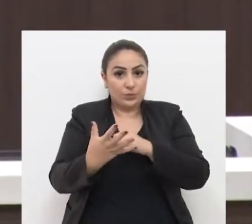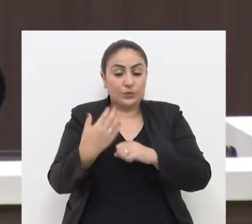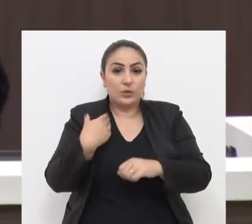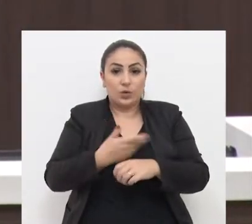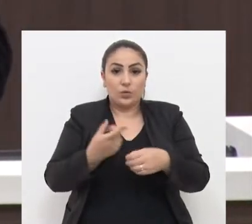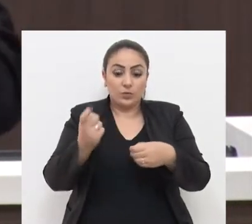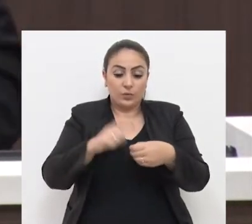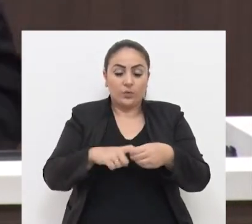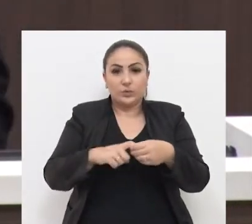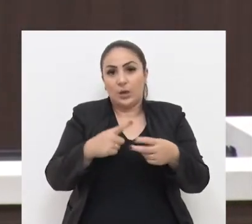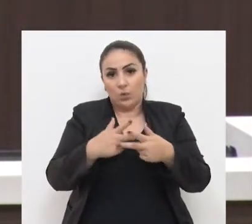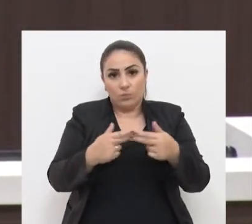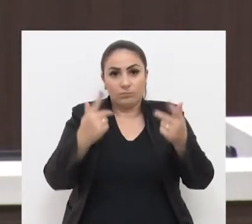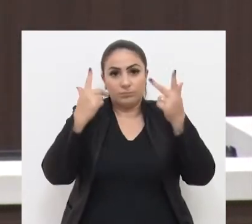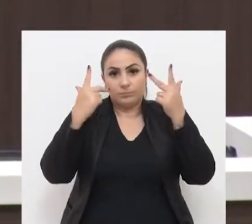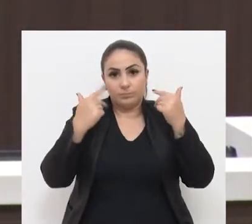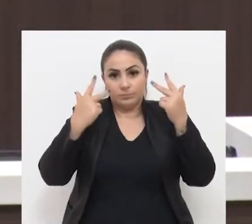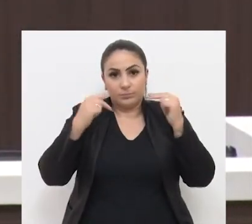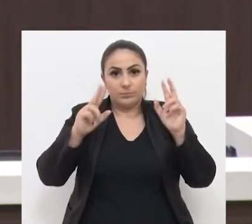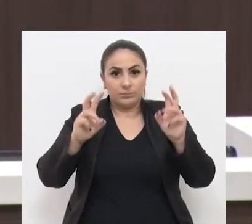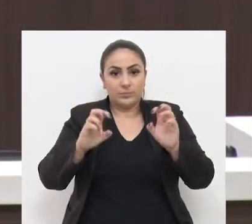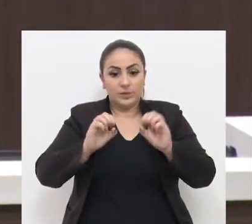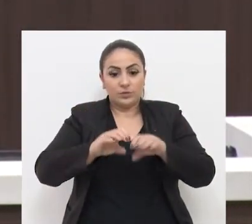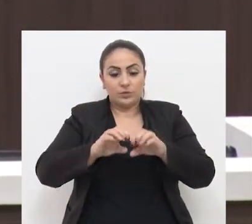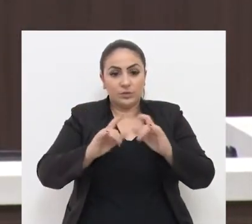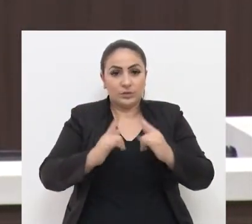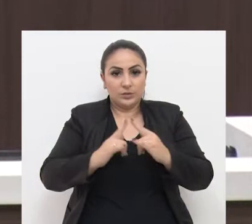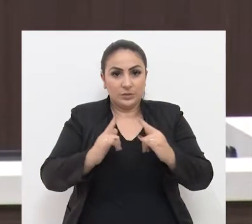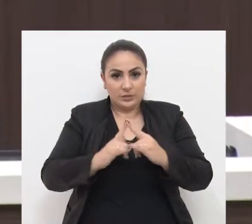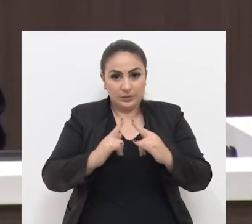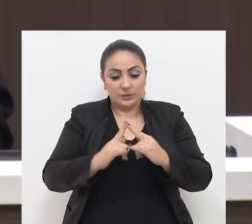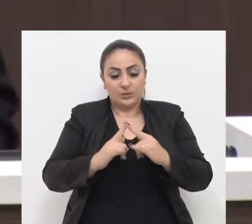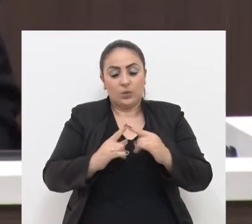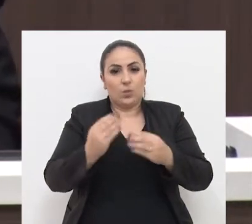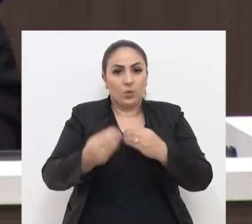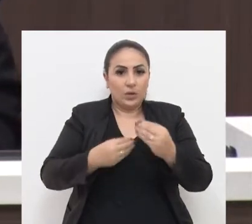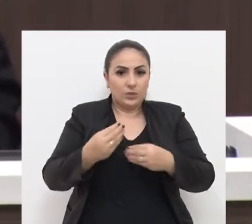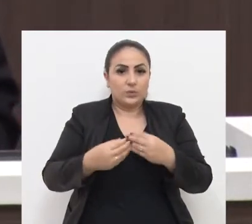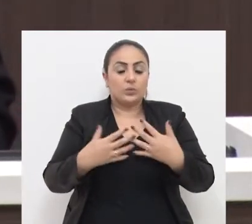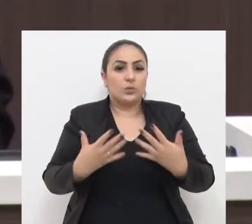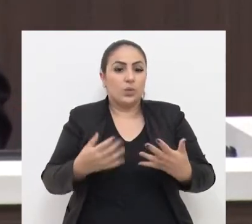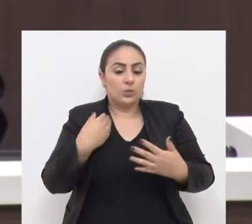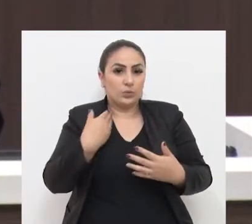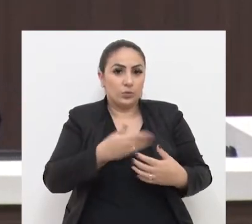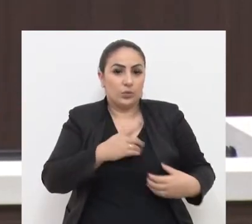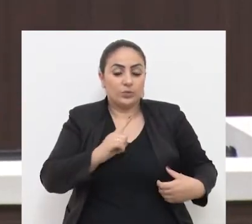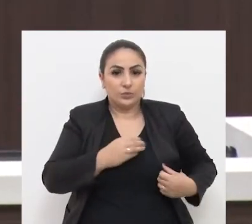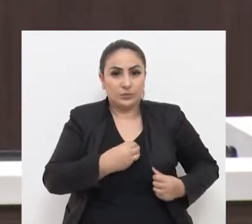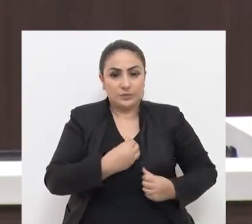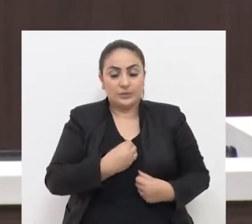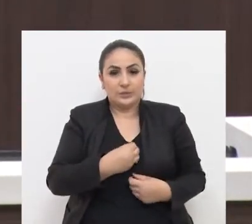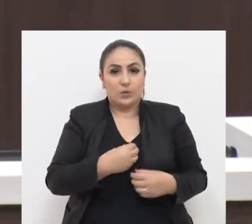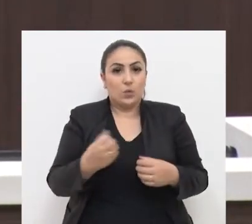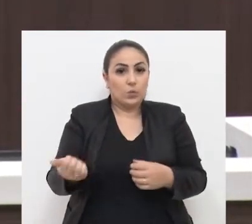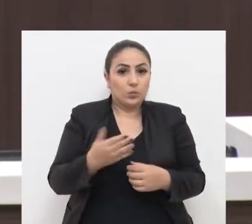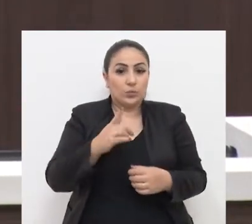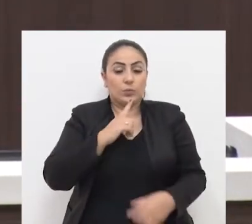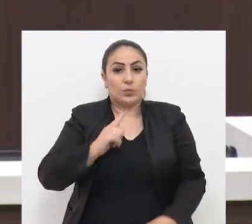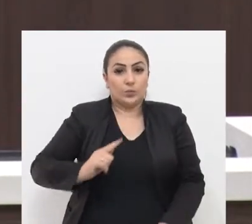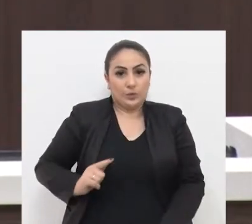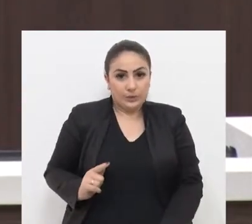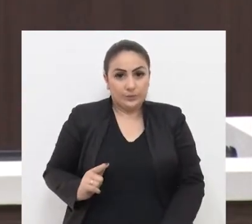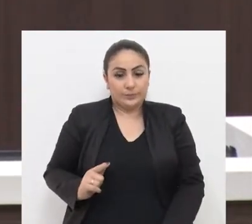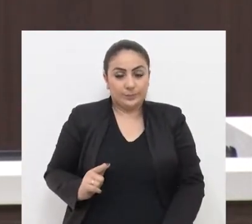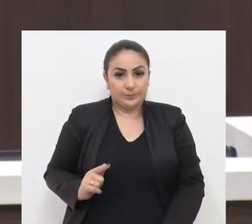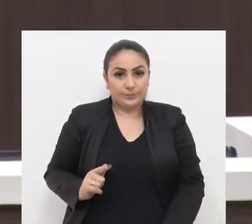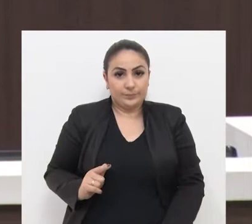nós retomarmos uma certa normalidade nas instituições, quando provavelmente nós tivermos um novo